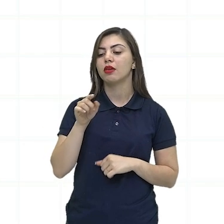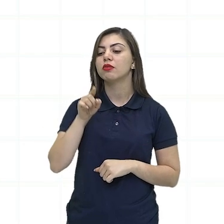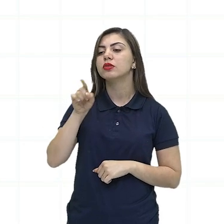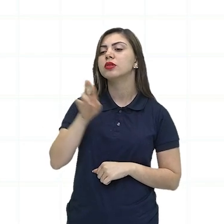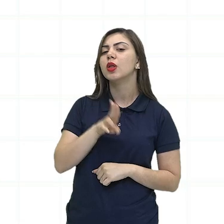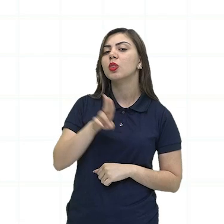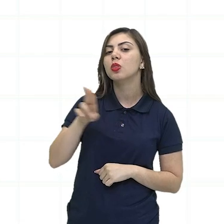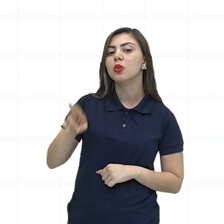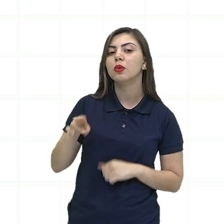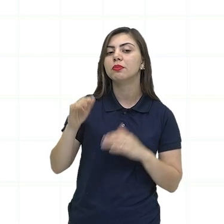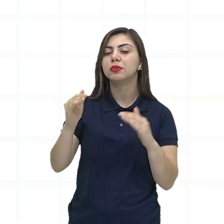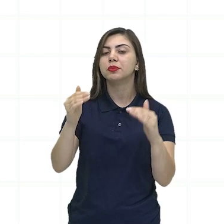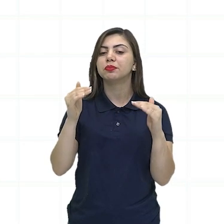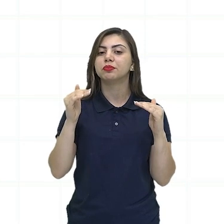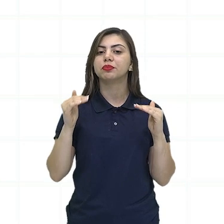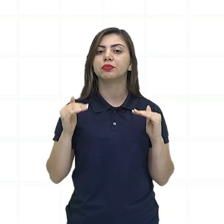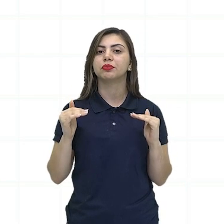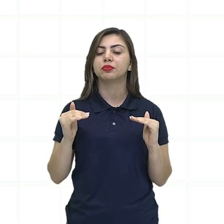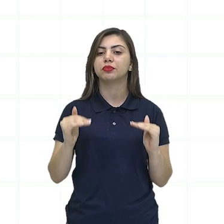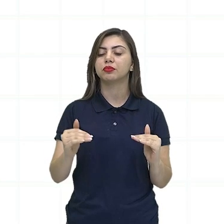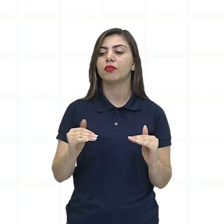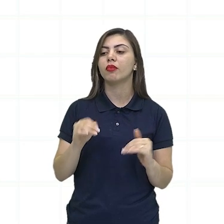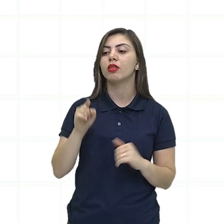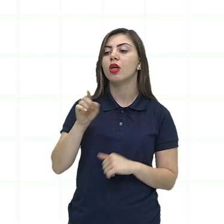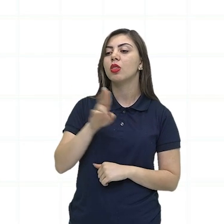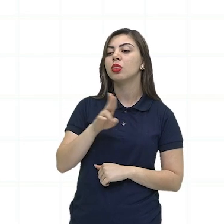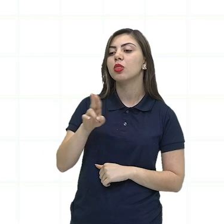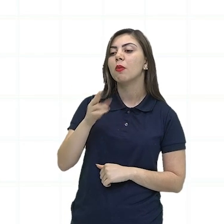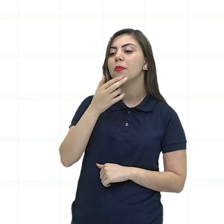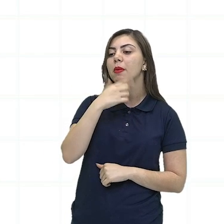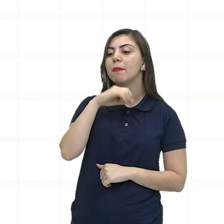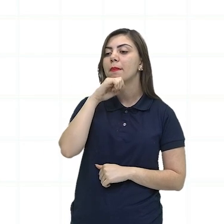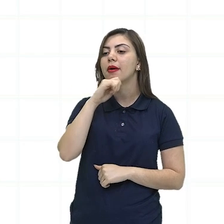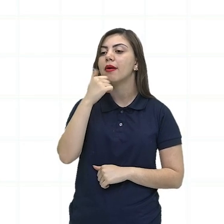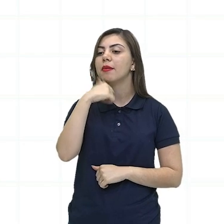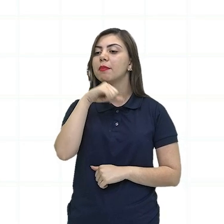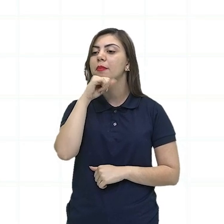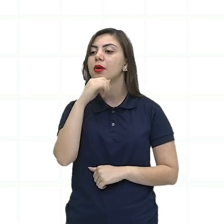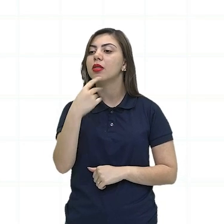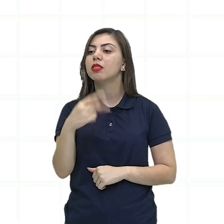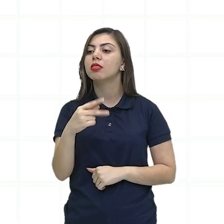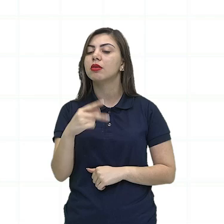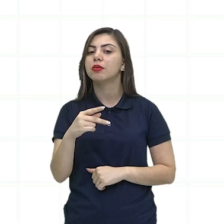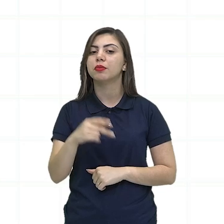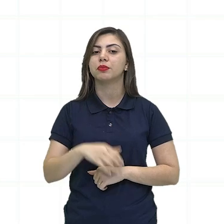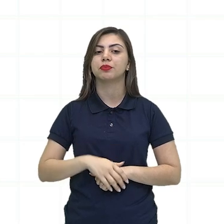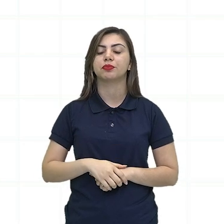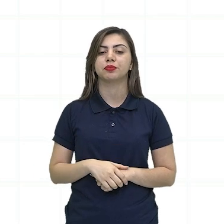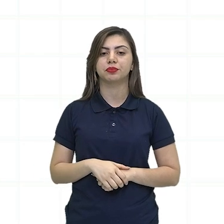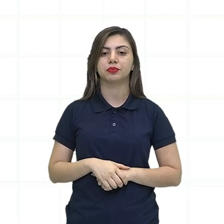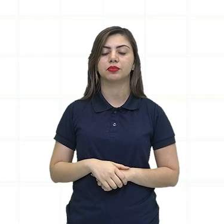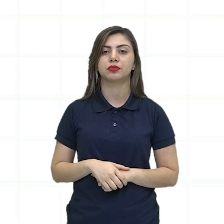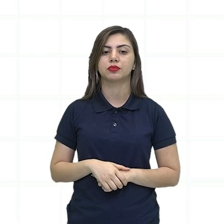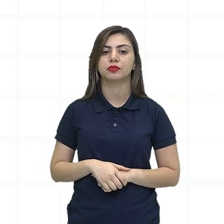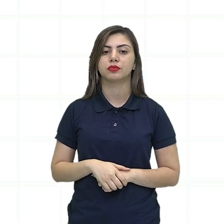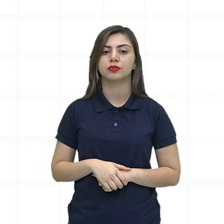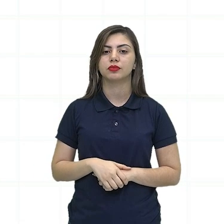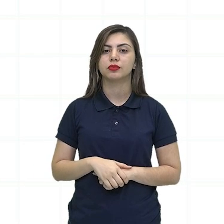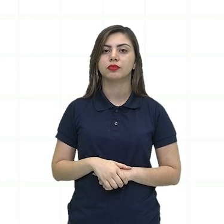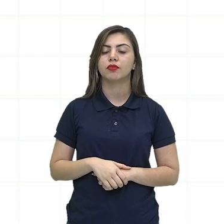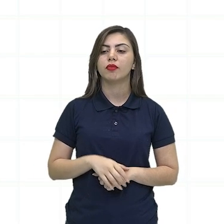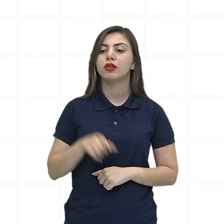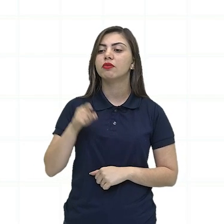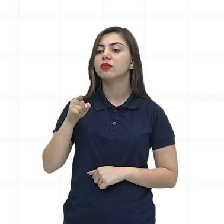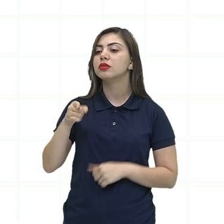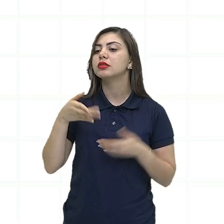nome? What are your parents' names? Quais são os nomes dos seus pais? When were you born?